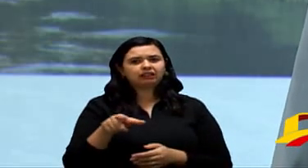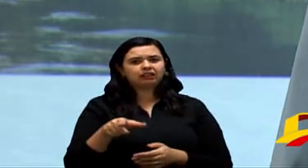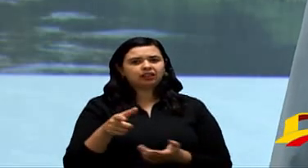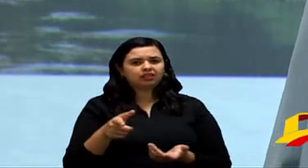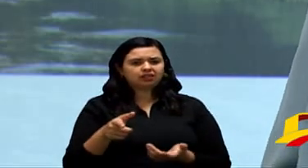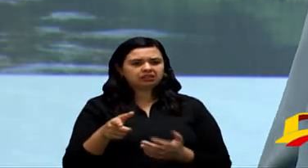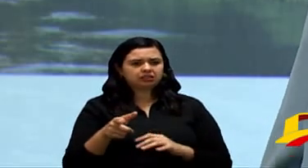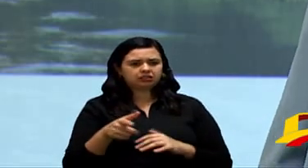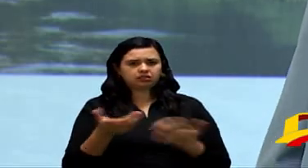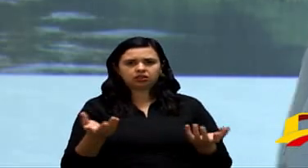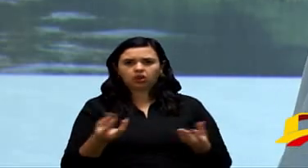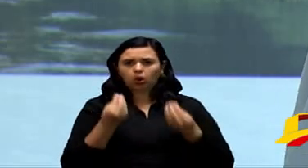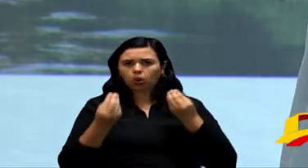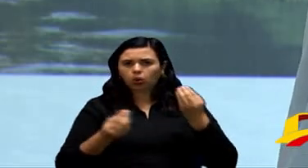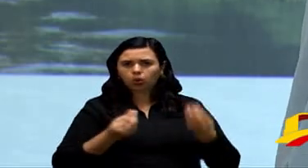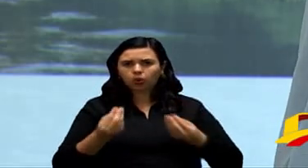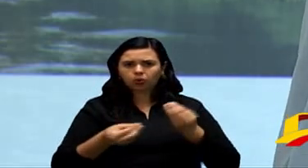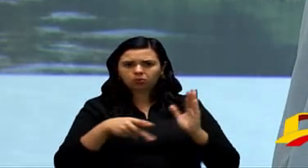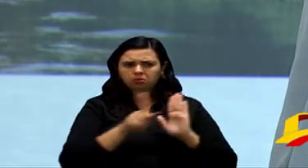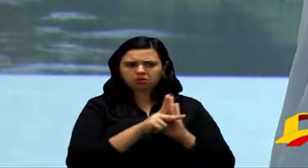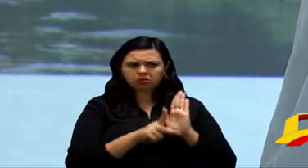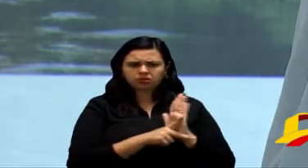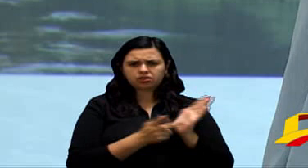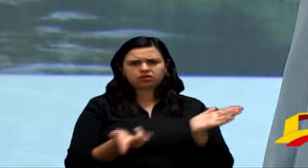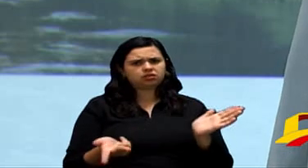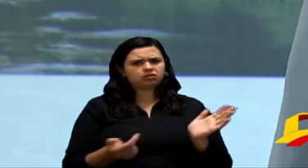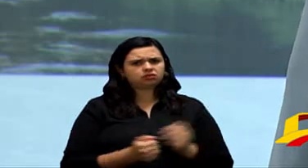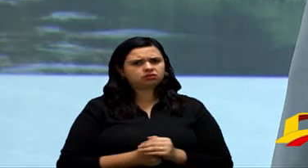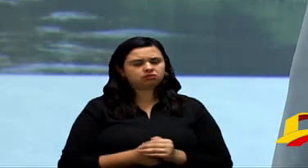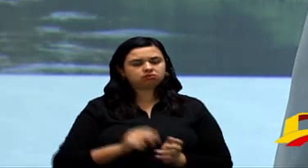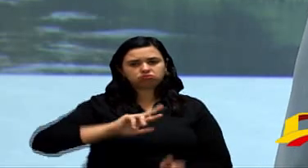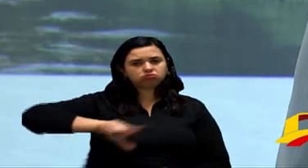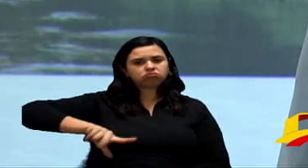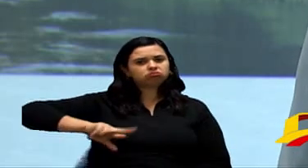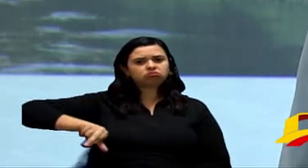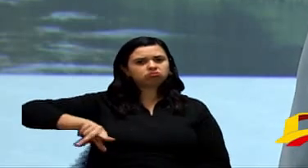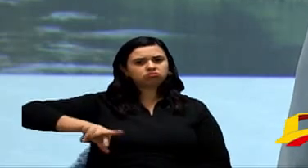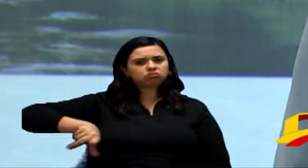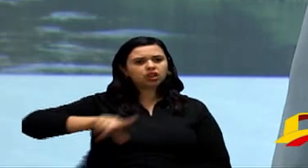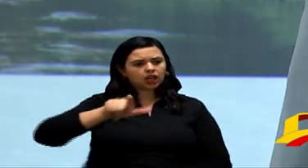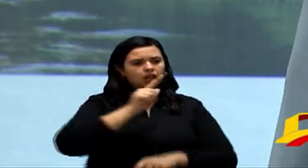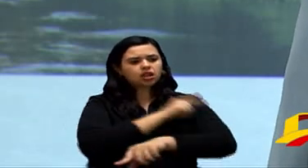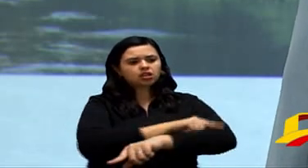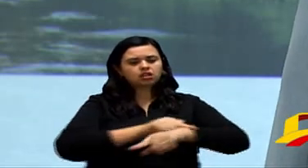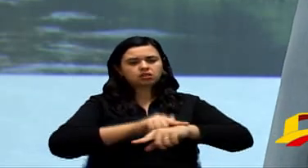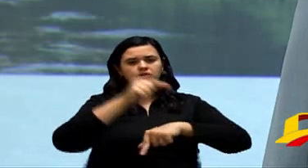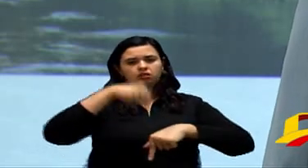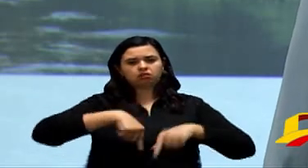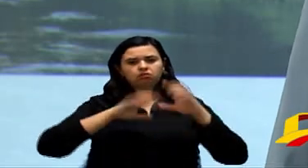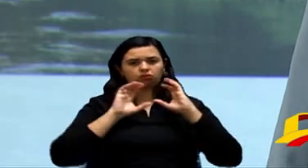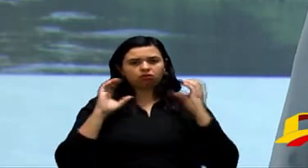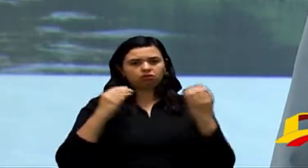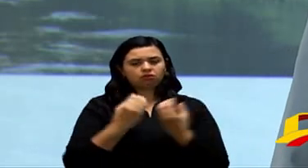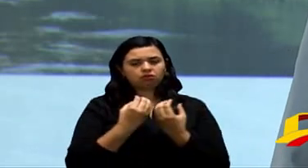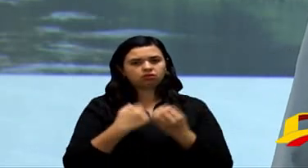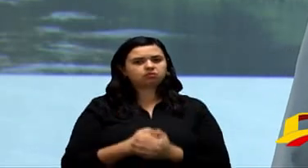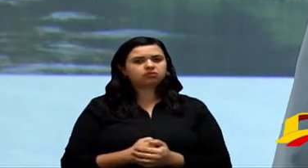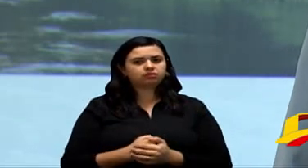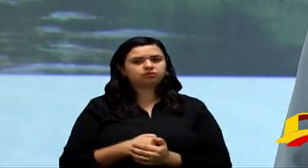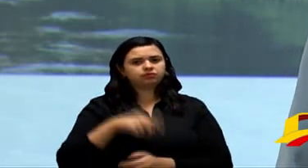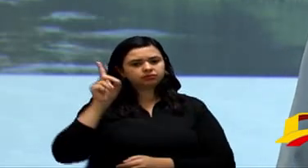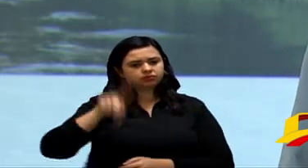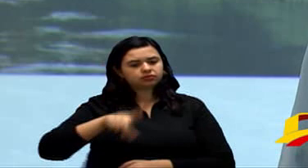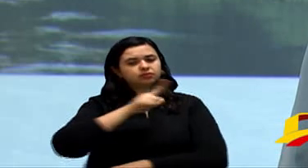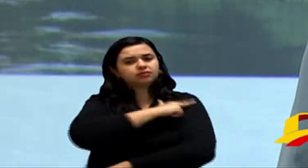esse é uma ofensa Não não é ofensa é respeito é respeito